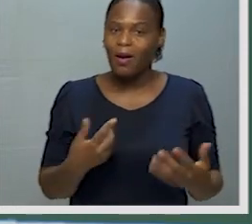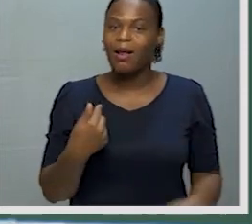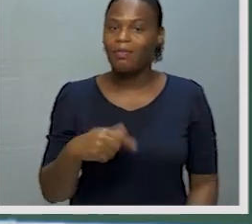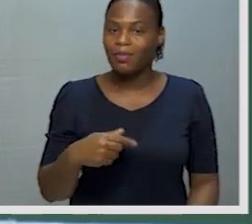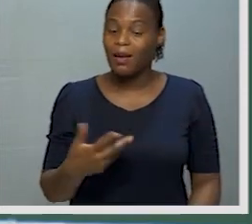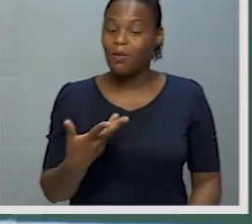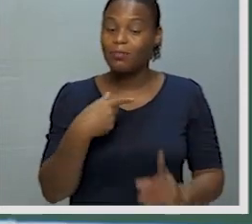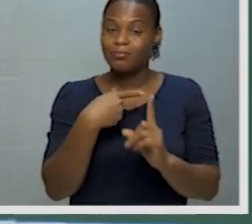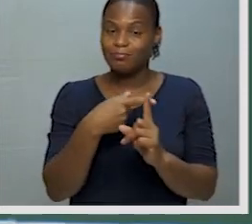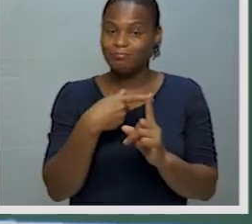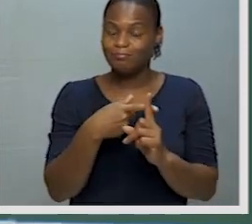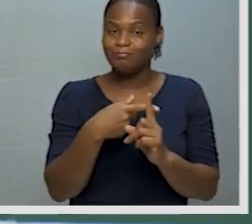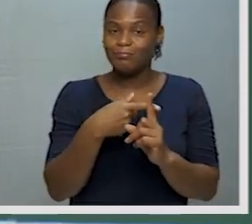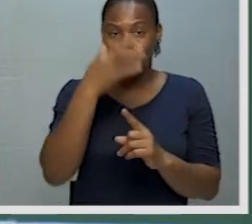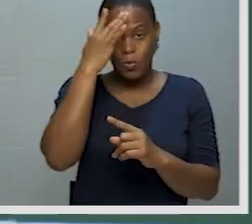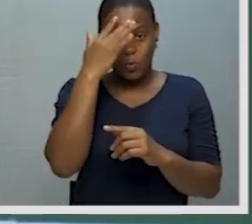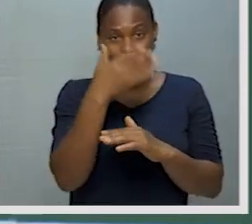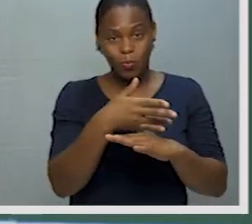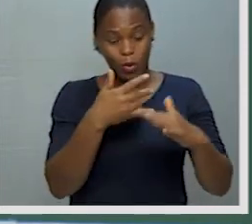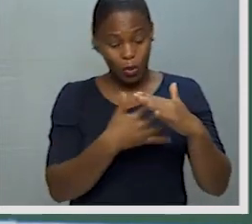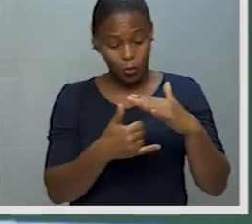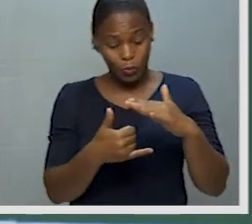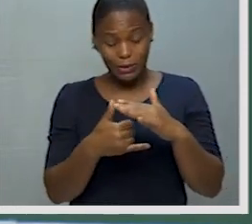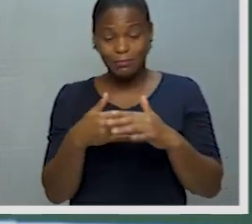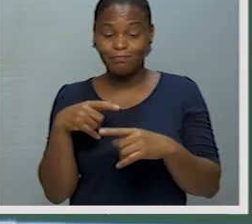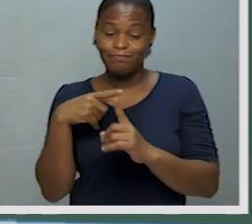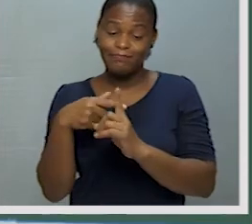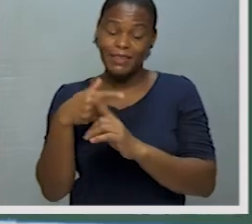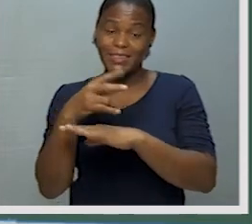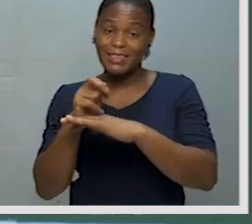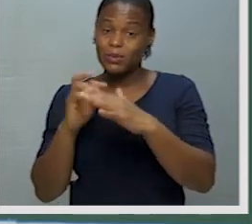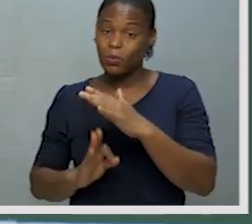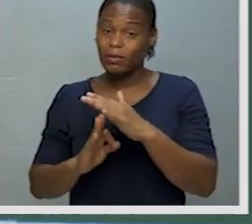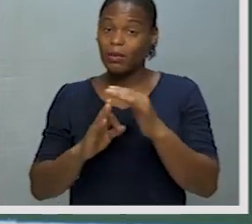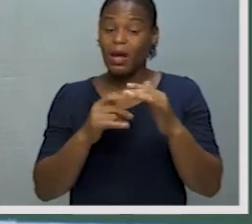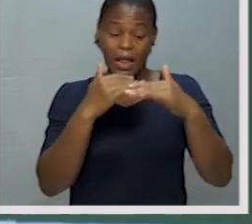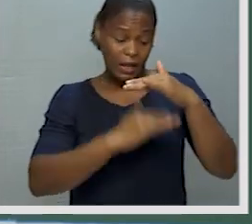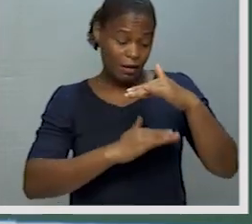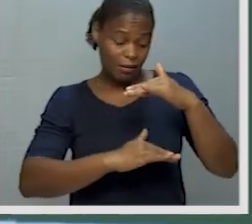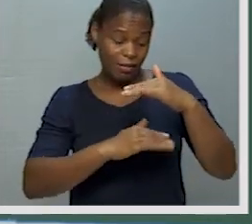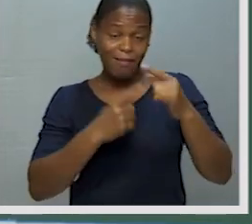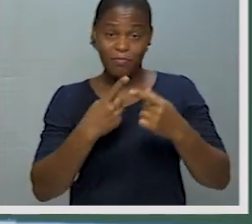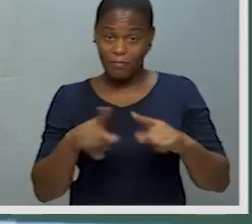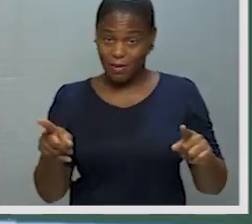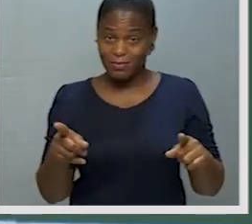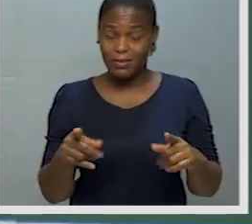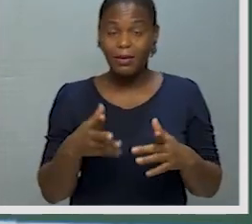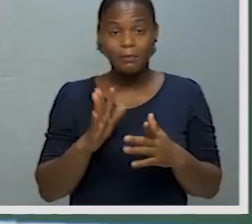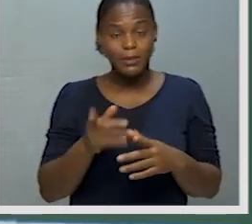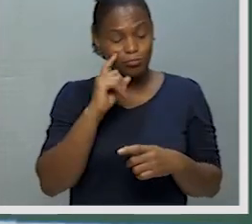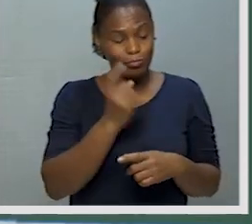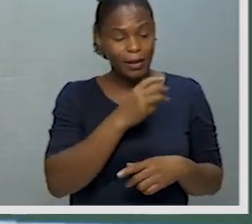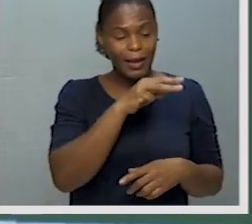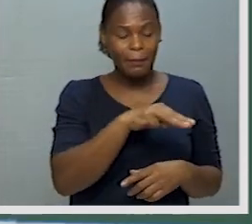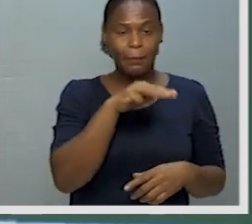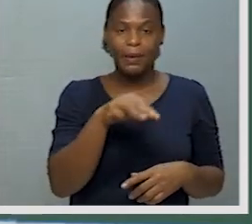temos aqui a soma desta fração com esta fração. Os denominadores são diferentes, para isso nós temos que ir à